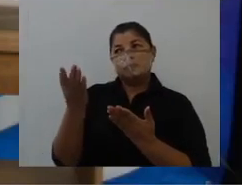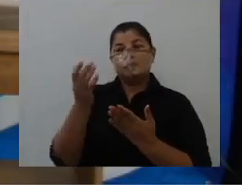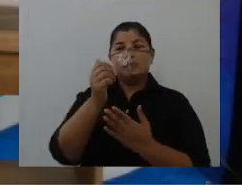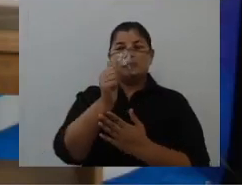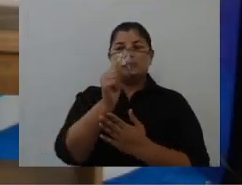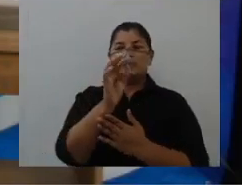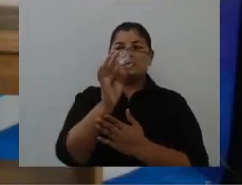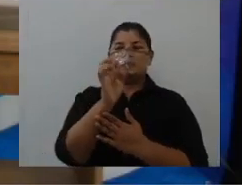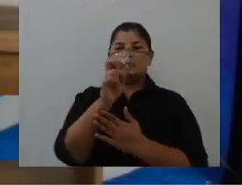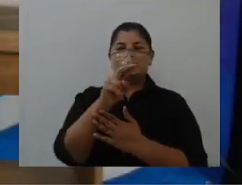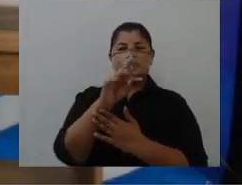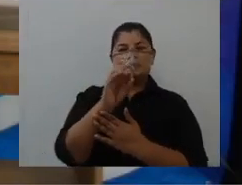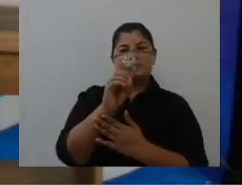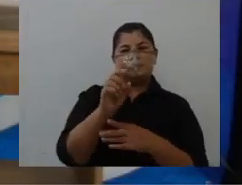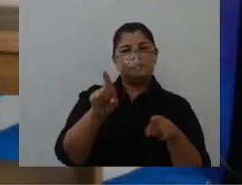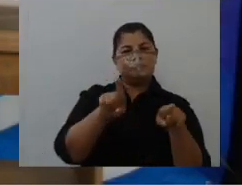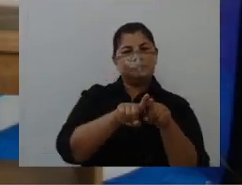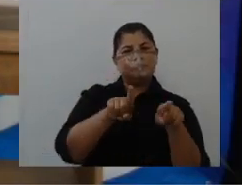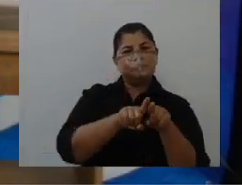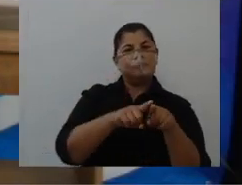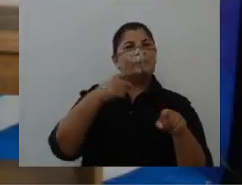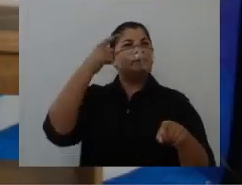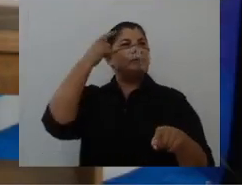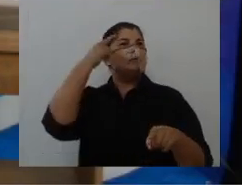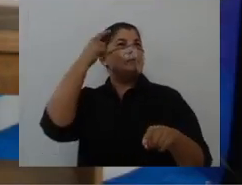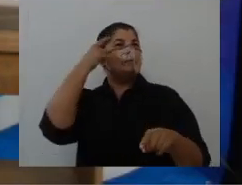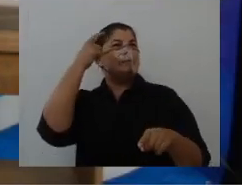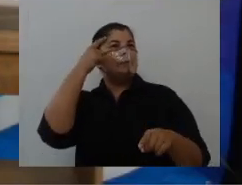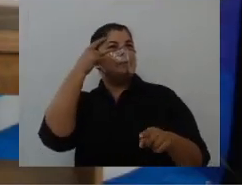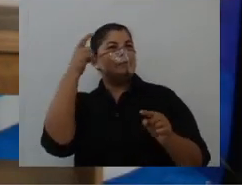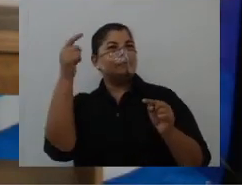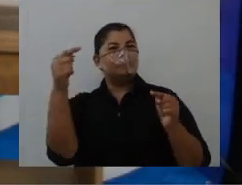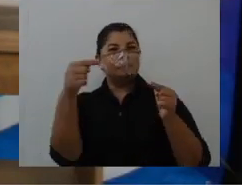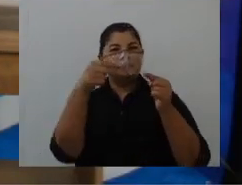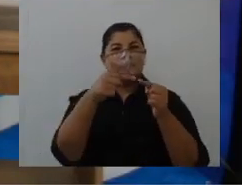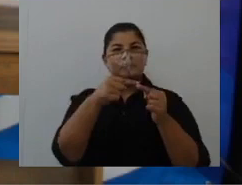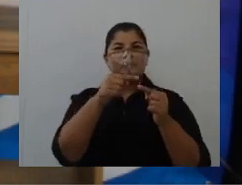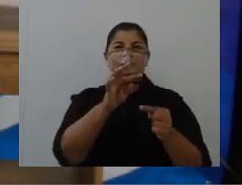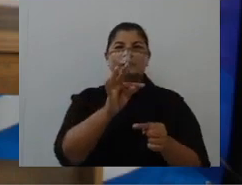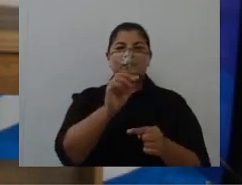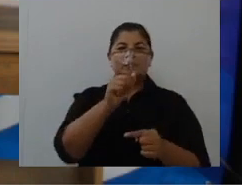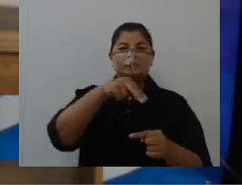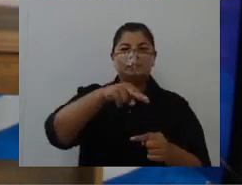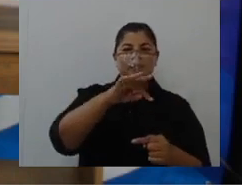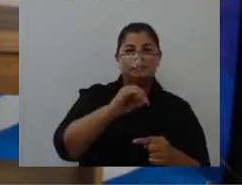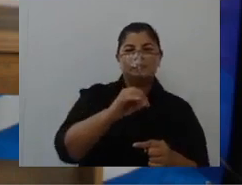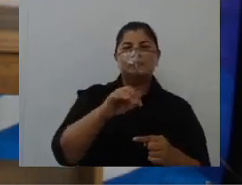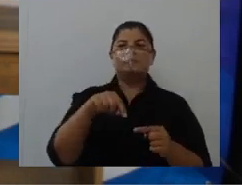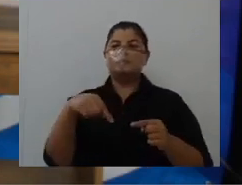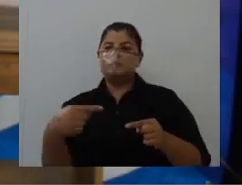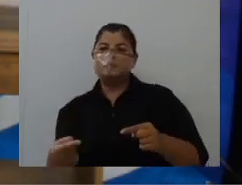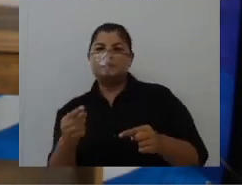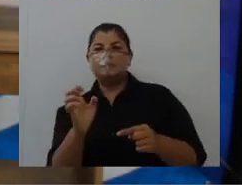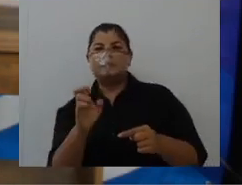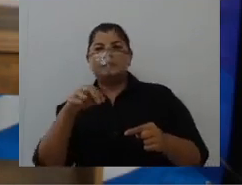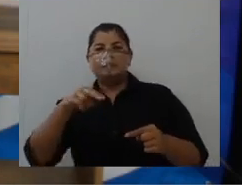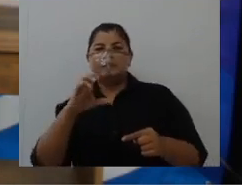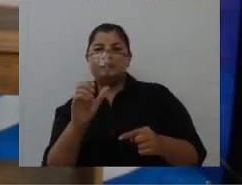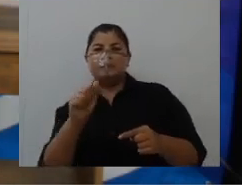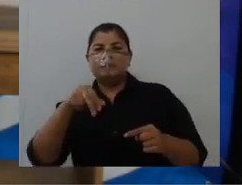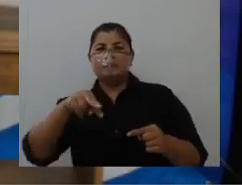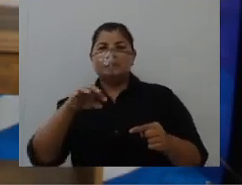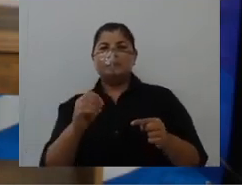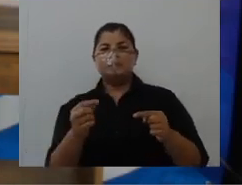atento rima com pensamento. A palavra tanto rima com encanto. E aí o poeta vai